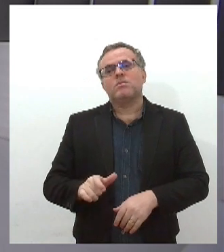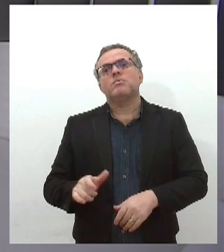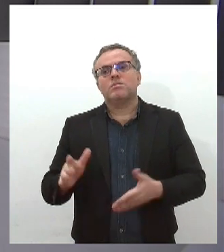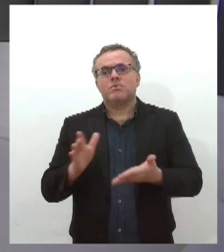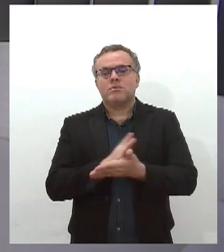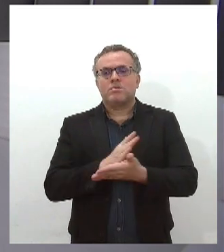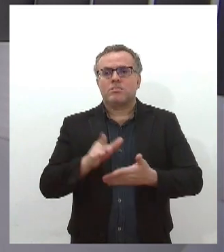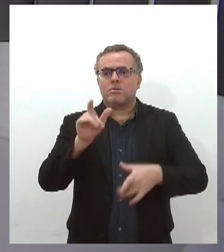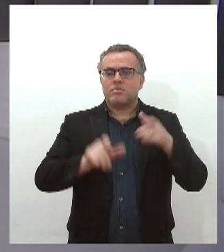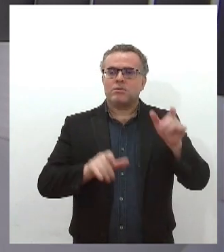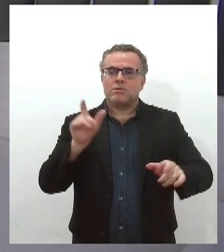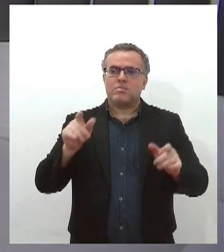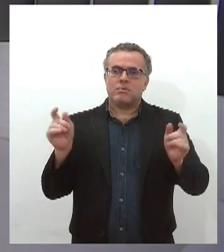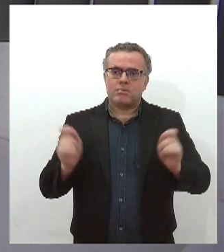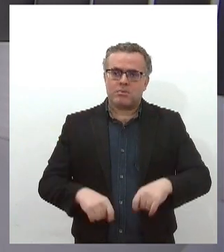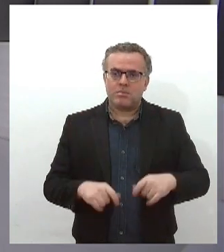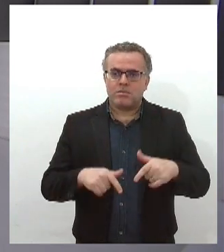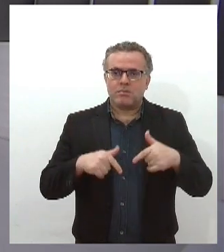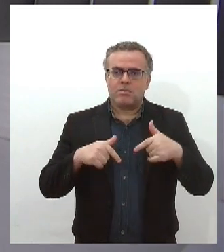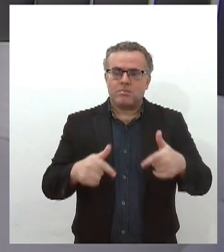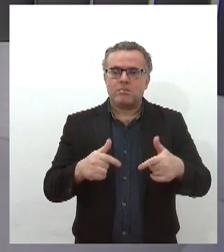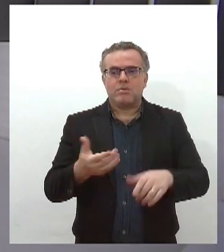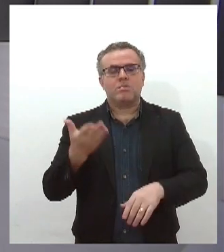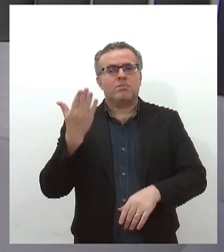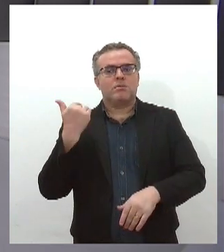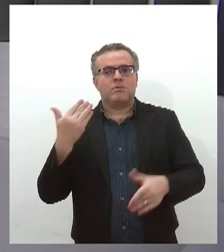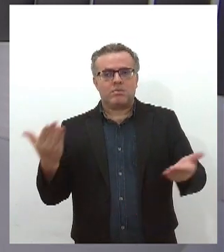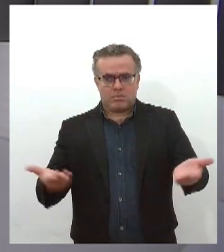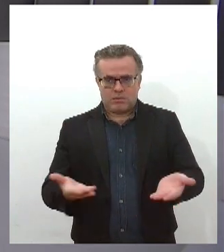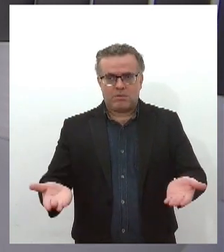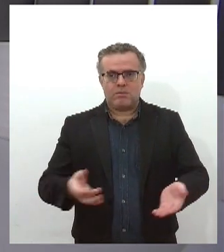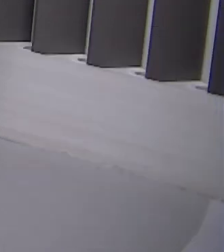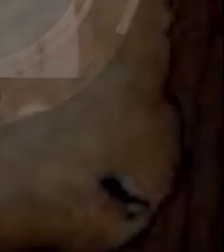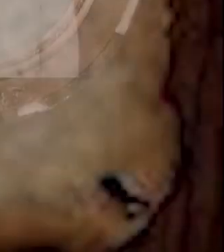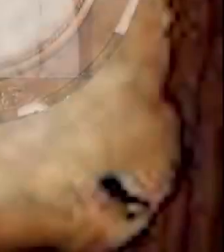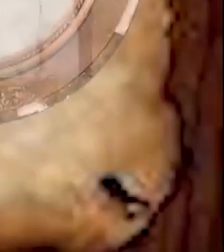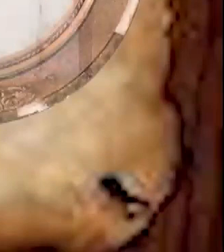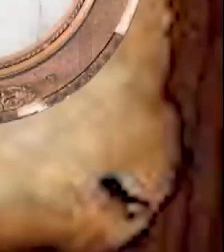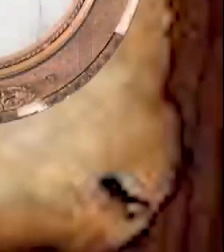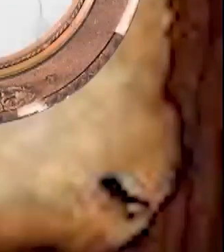estes espaços no passado e na atualidade.